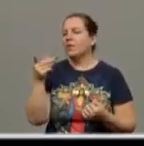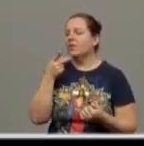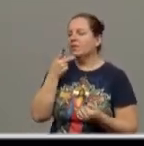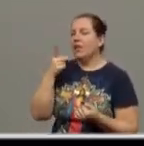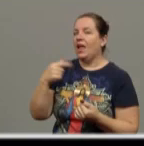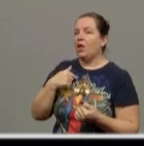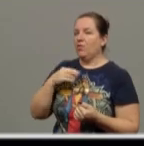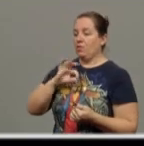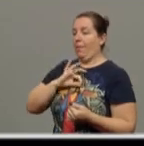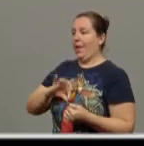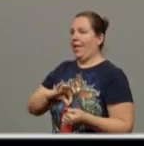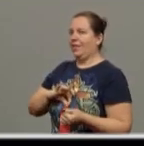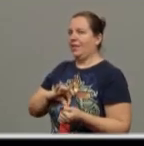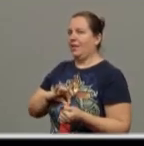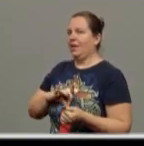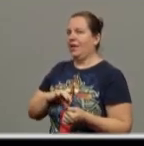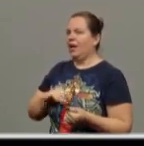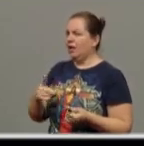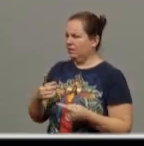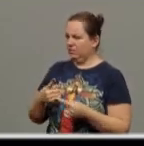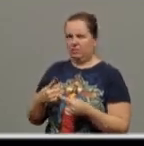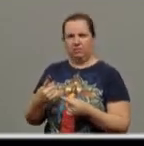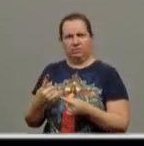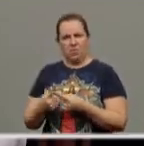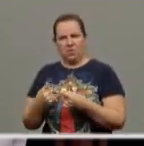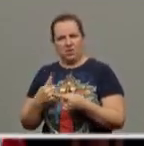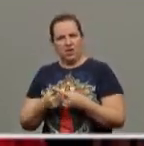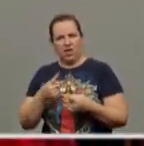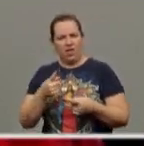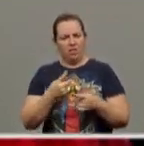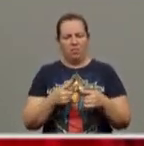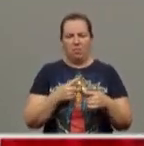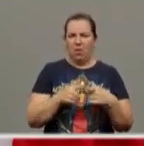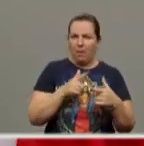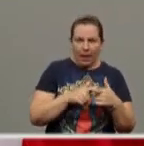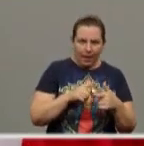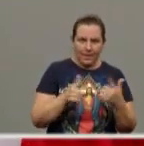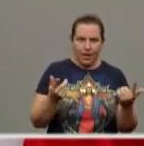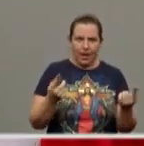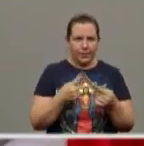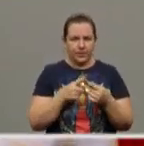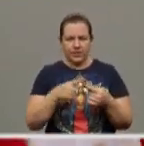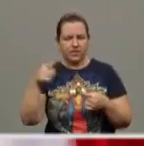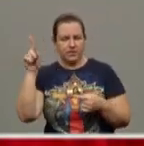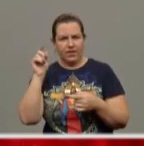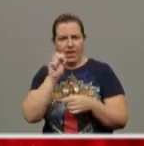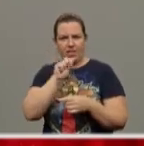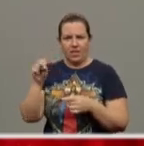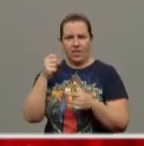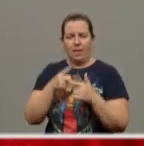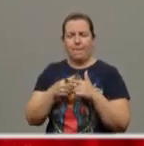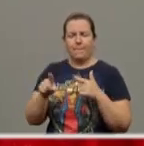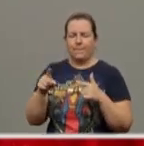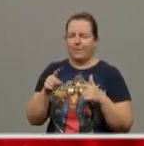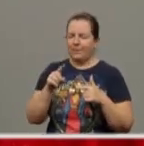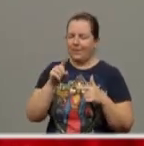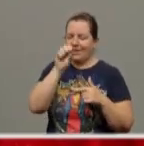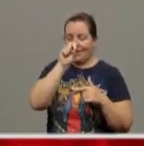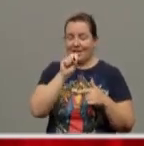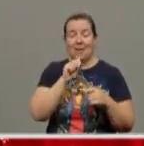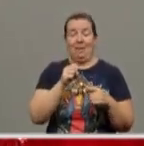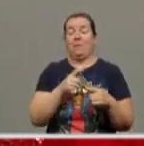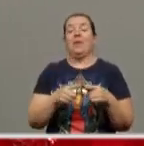ser padre. Ah, é? Você está com problema? Está com algum problema? Hã? É ou não é verdade? Então nós